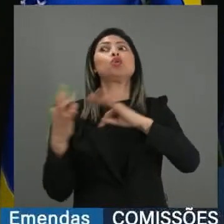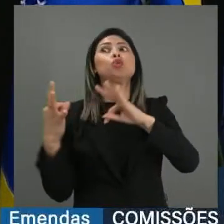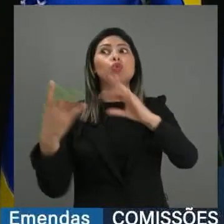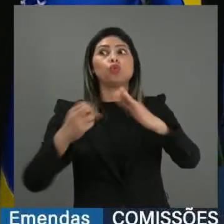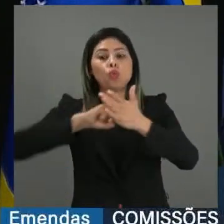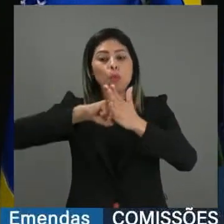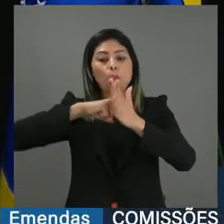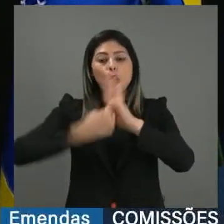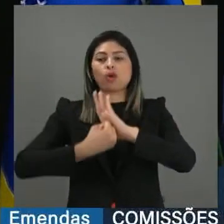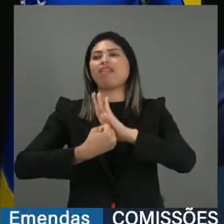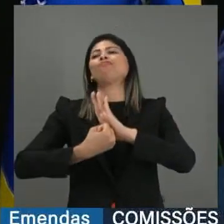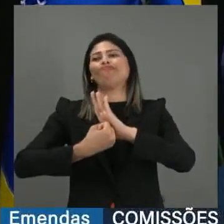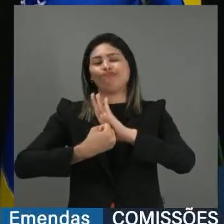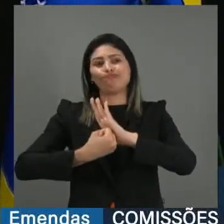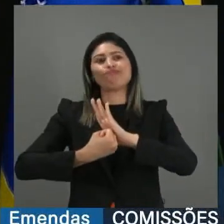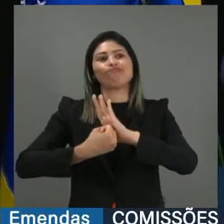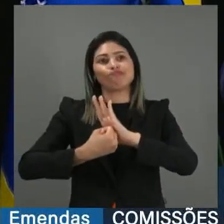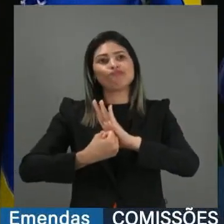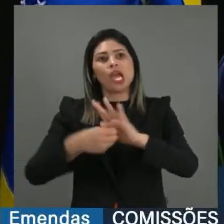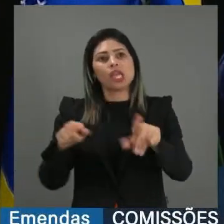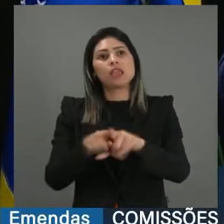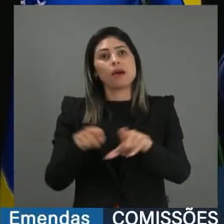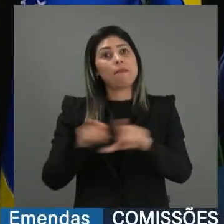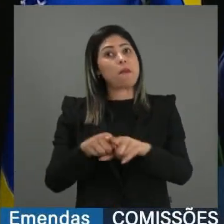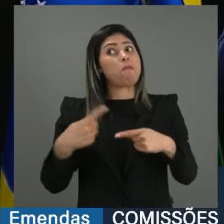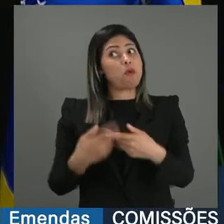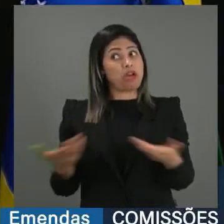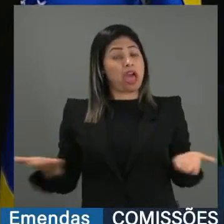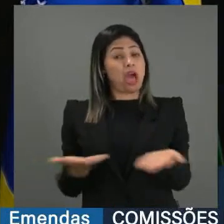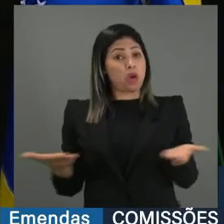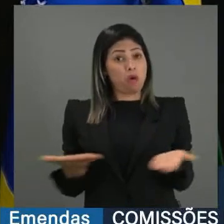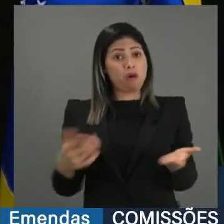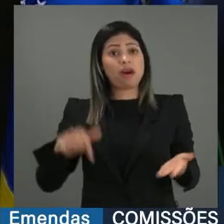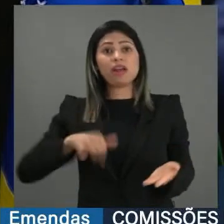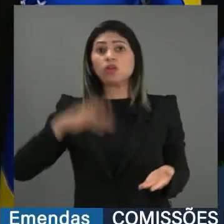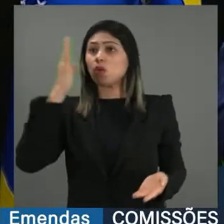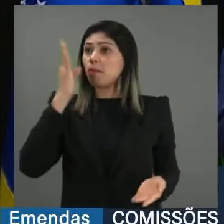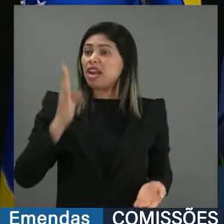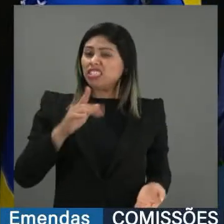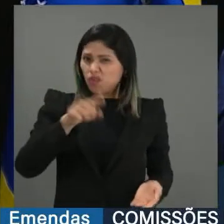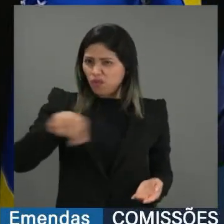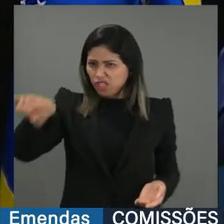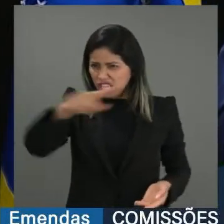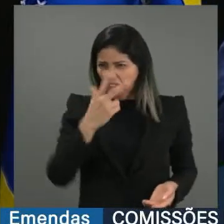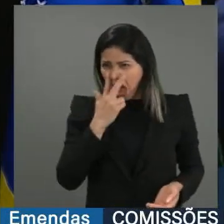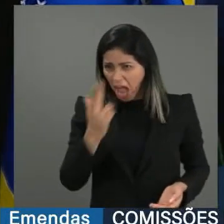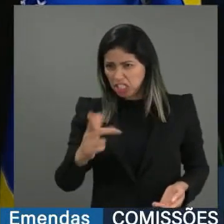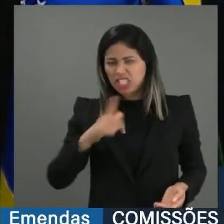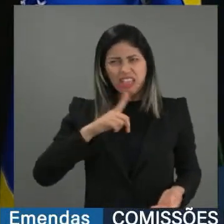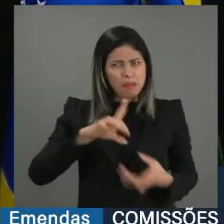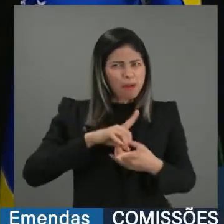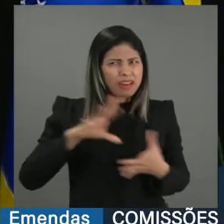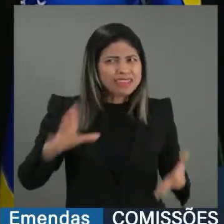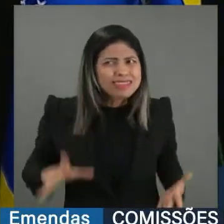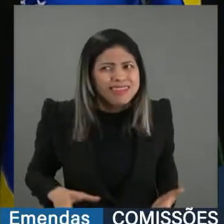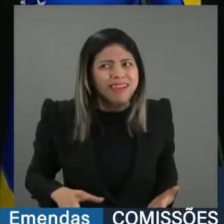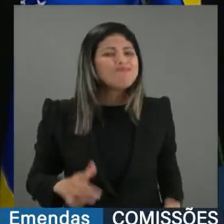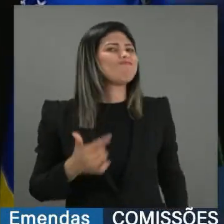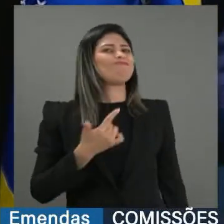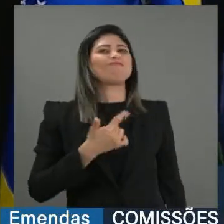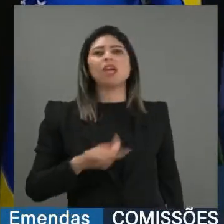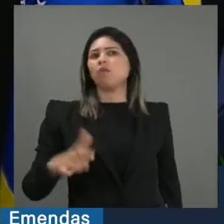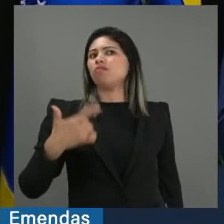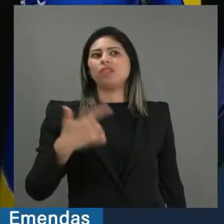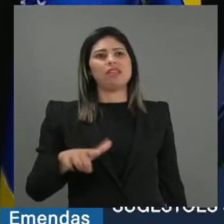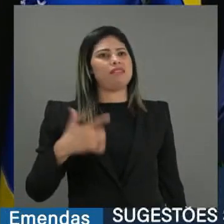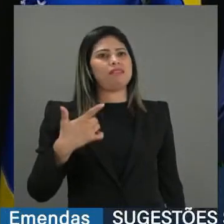derrubado por decisão judicial. Esse é o Brasil da liberdade hoje, que você acha que tem democracia. Nós temos jornalistas